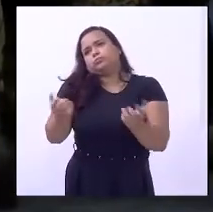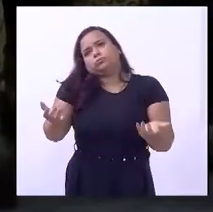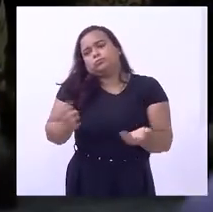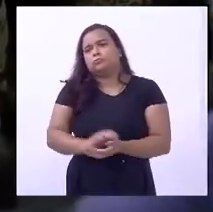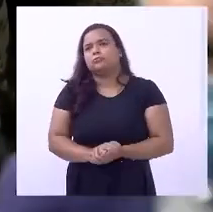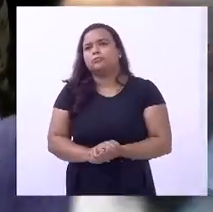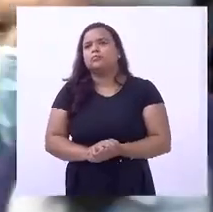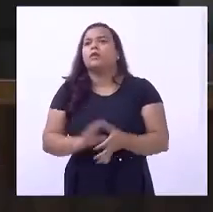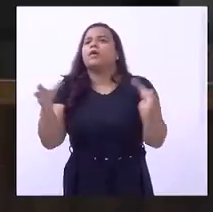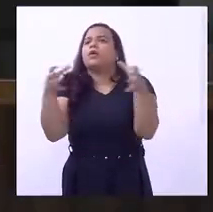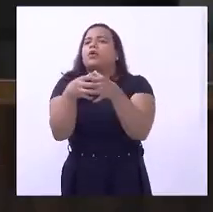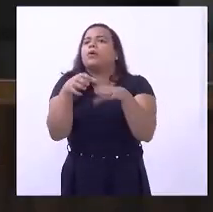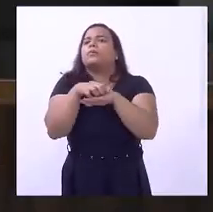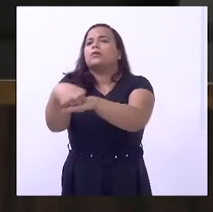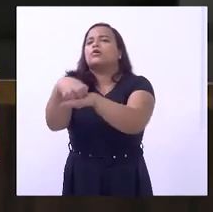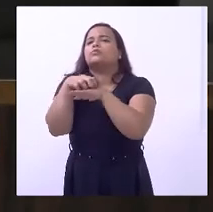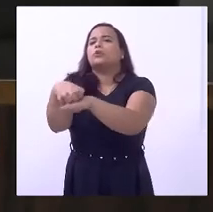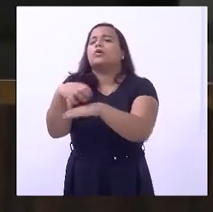Pela Comissão de Transporte, deputado